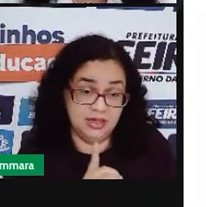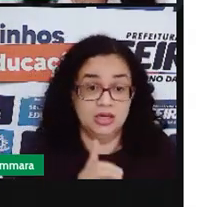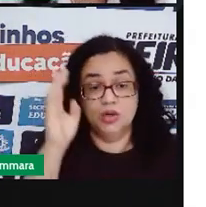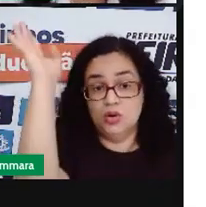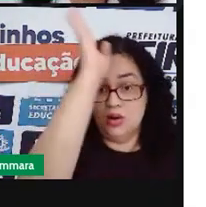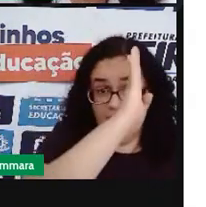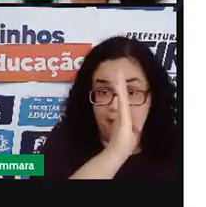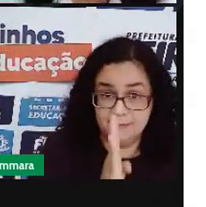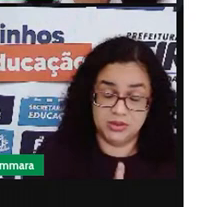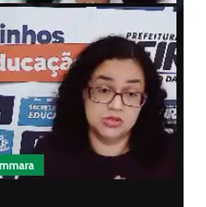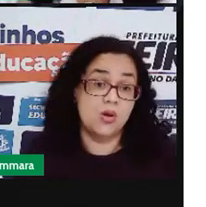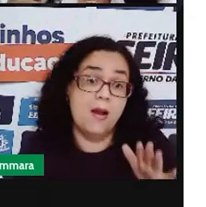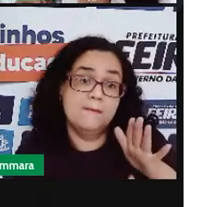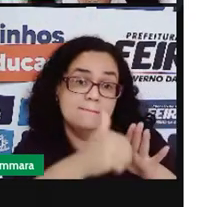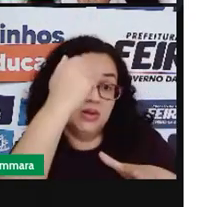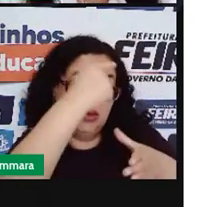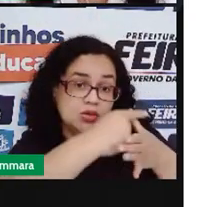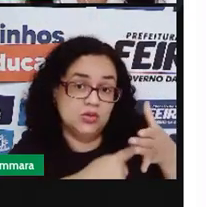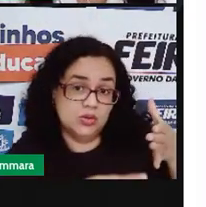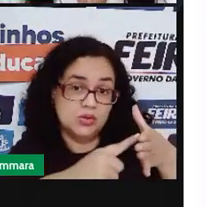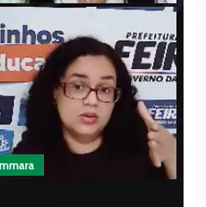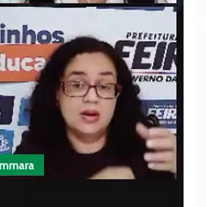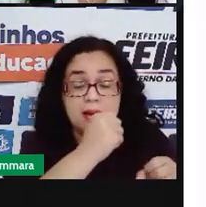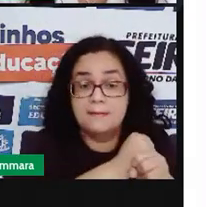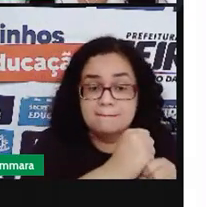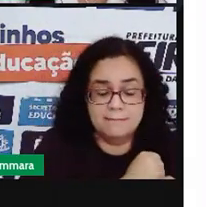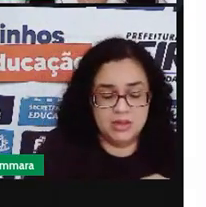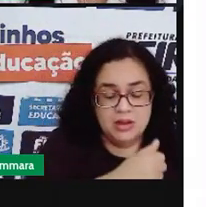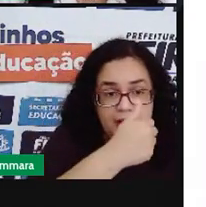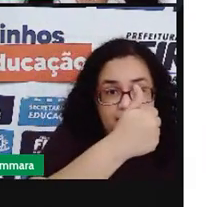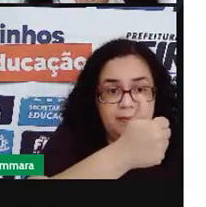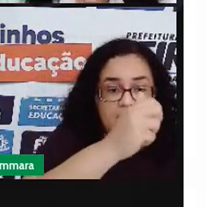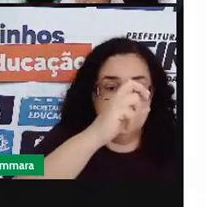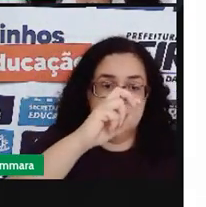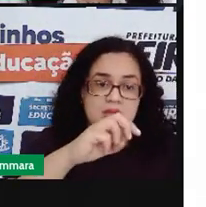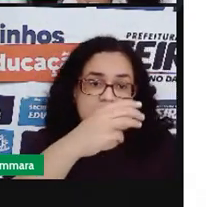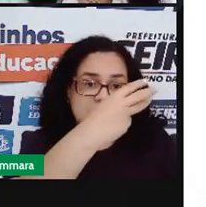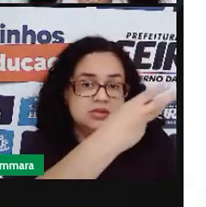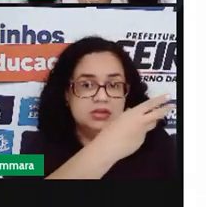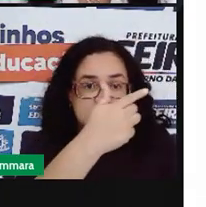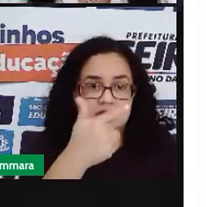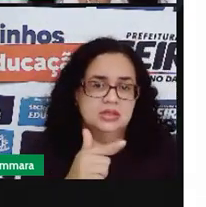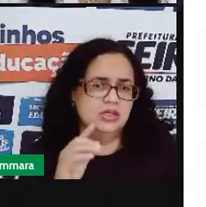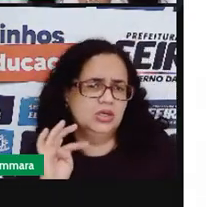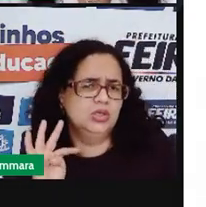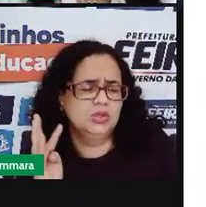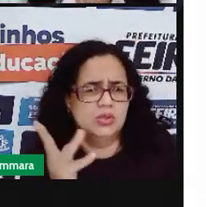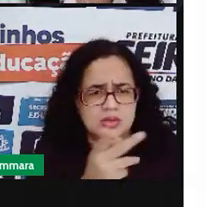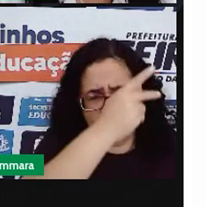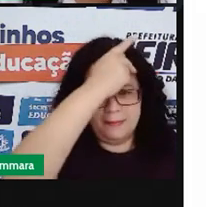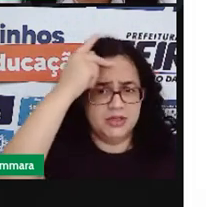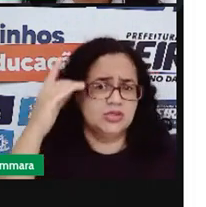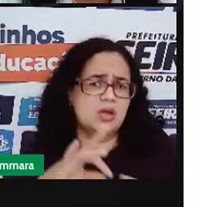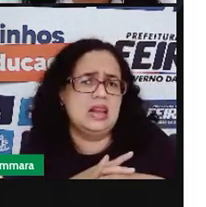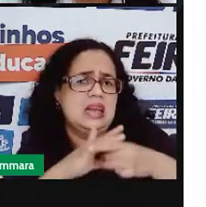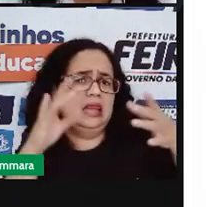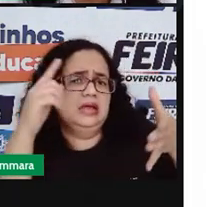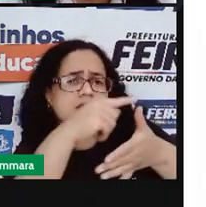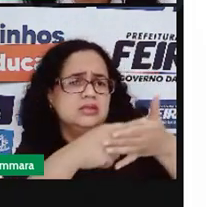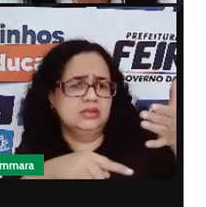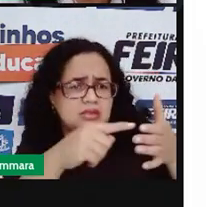Brasil, a primeira eleição foi em 1532. Todo homem livre votava, até